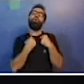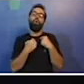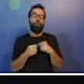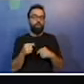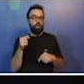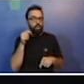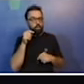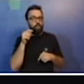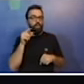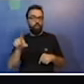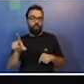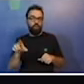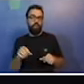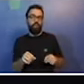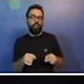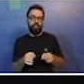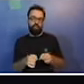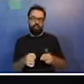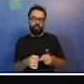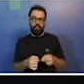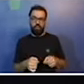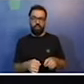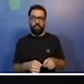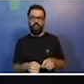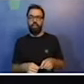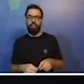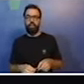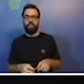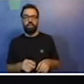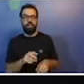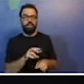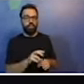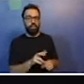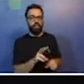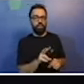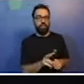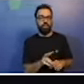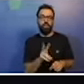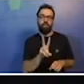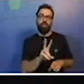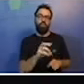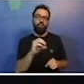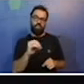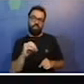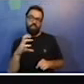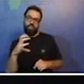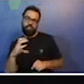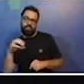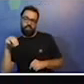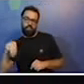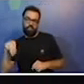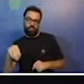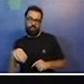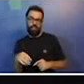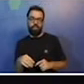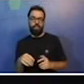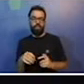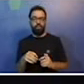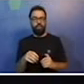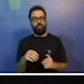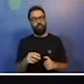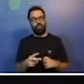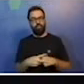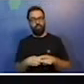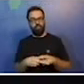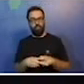Então, está aí, ó, 20 centímetros de tecido era suficiente para a gola do vestido. O era, que é o meu verbo